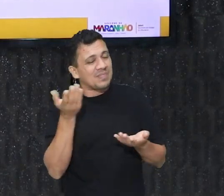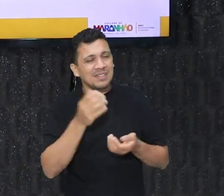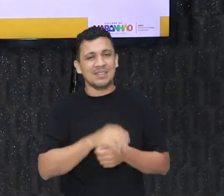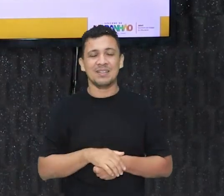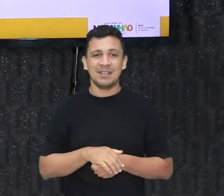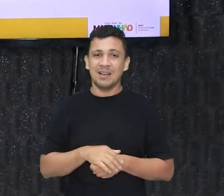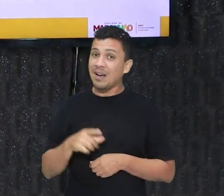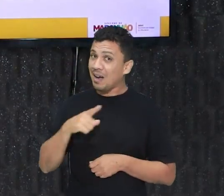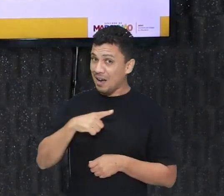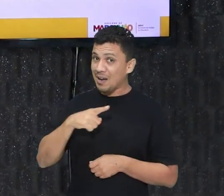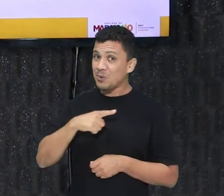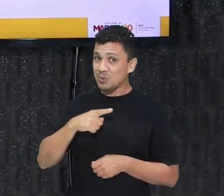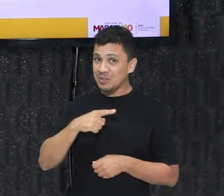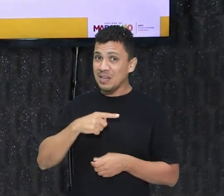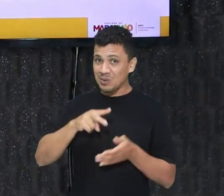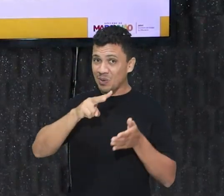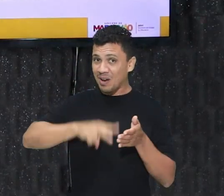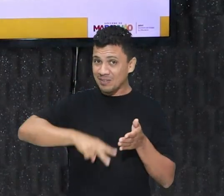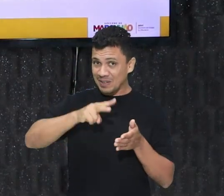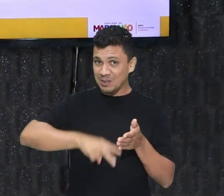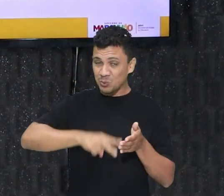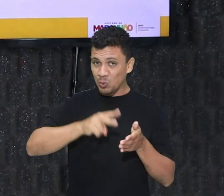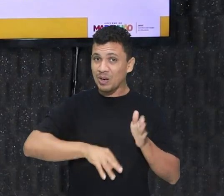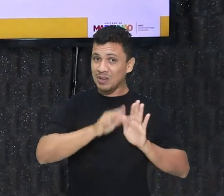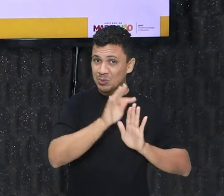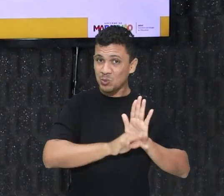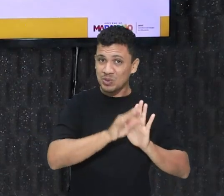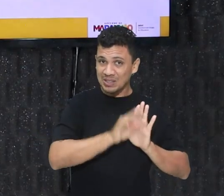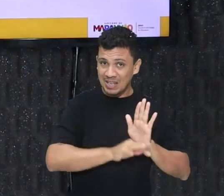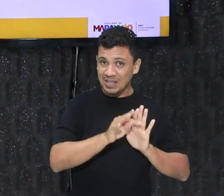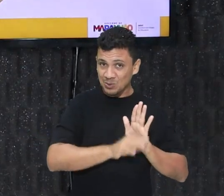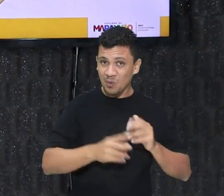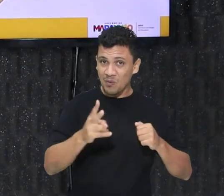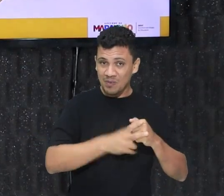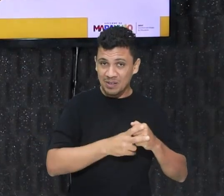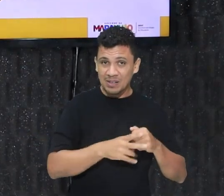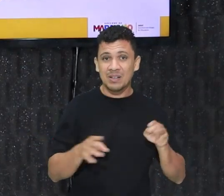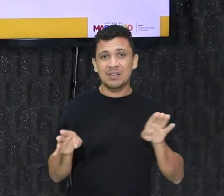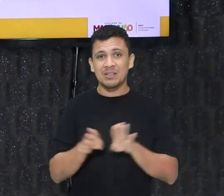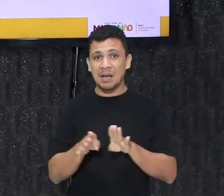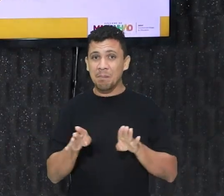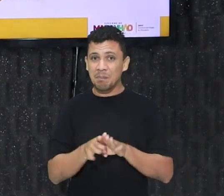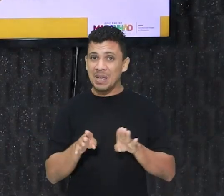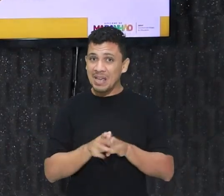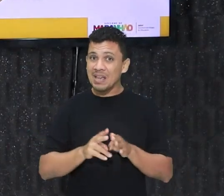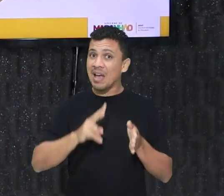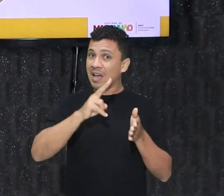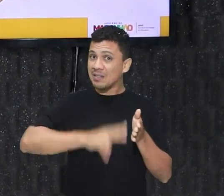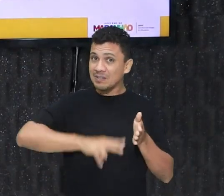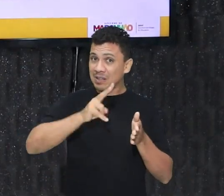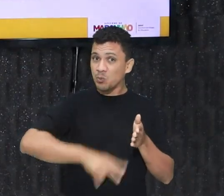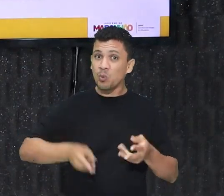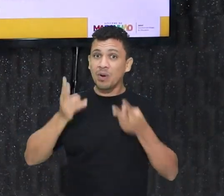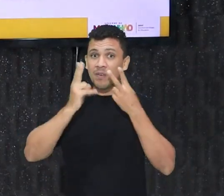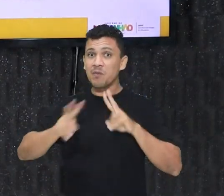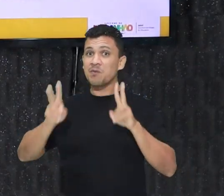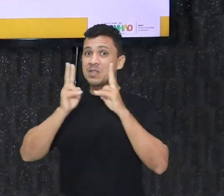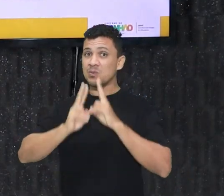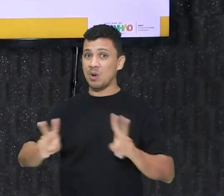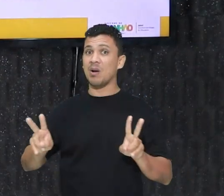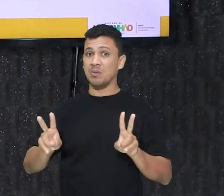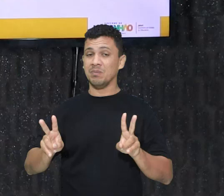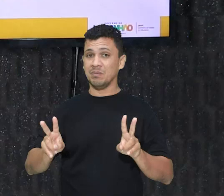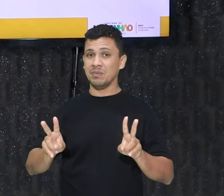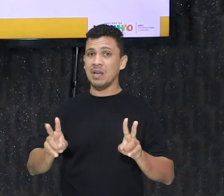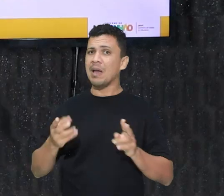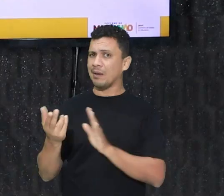tenho a leitura do texto verbal e a leitura do texto visual, que é o texto não verbal. Então, aqui,